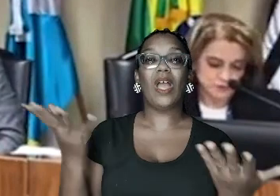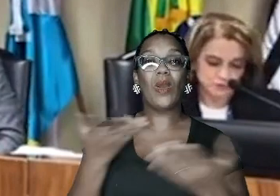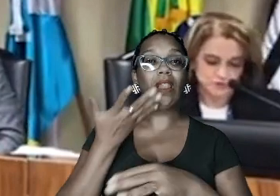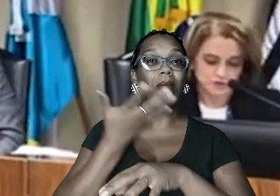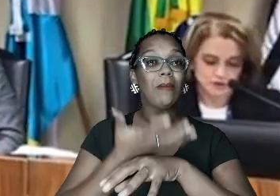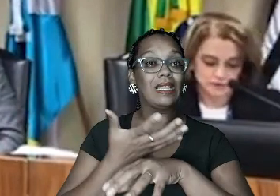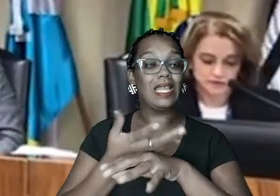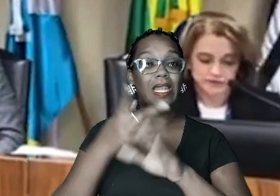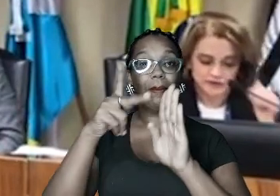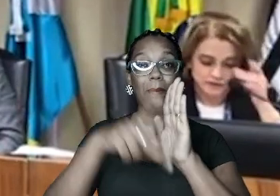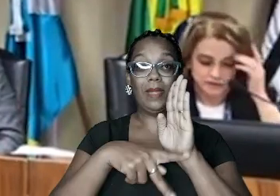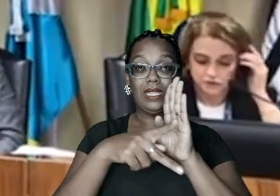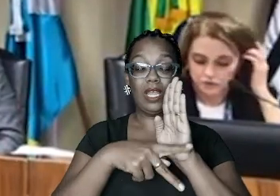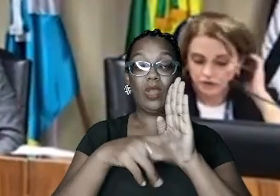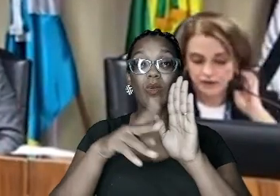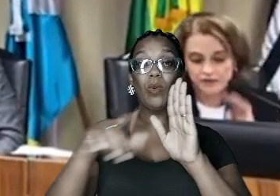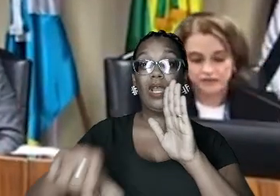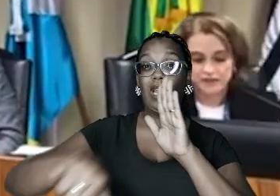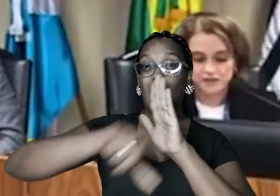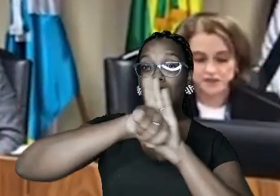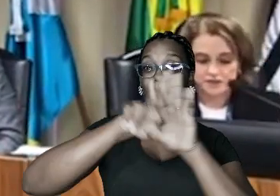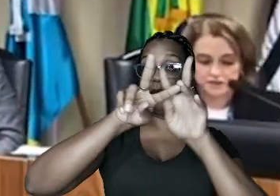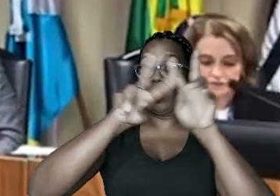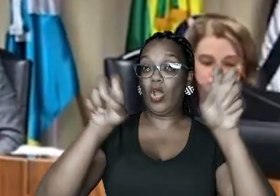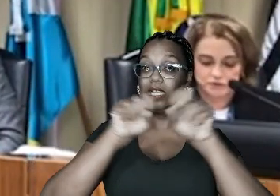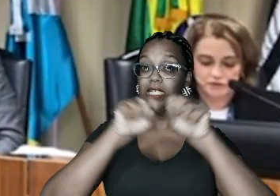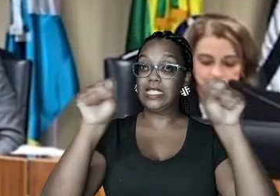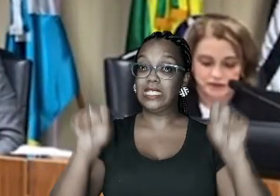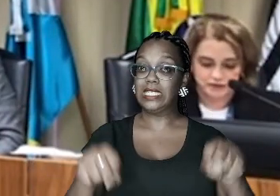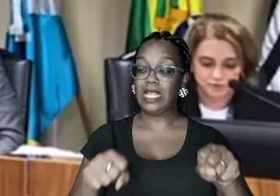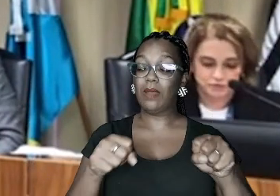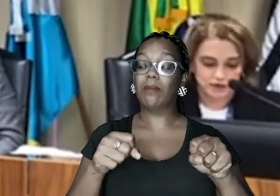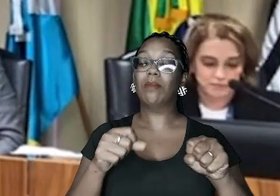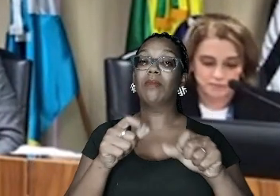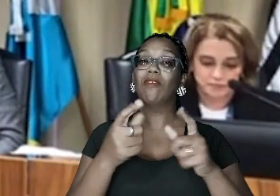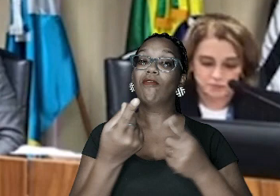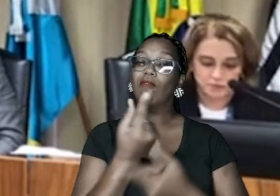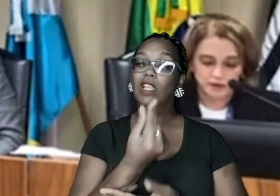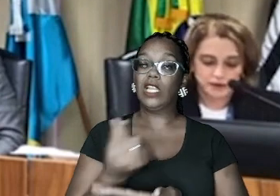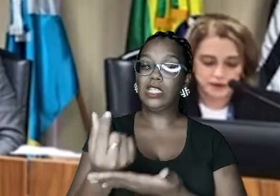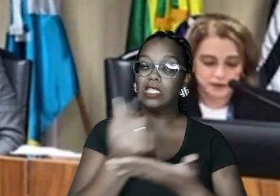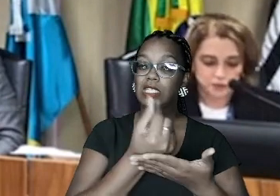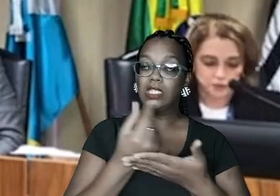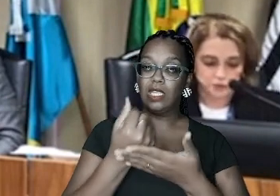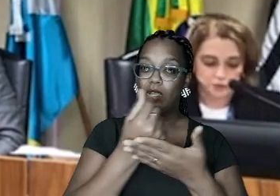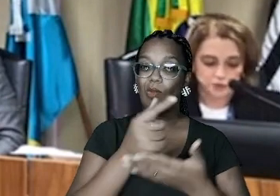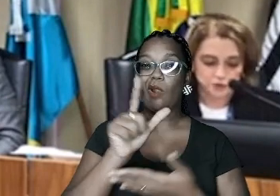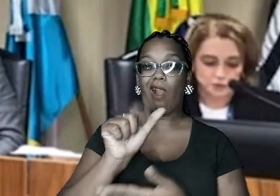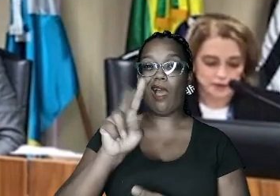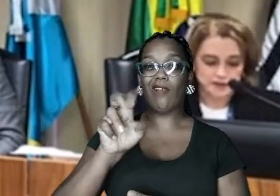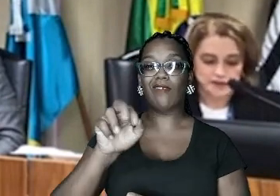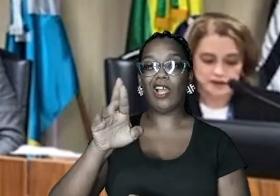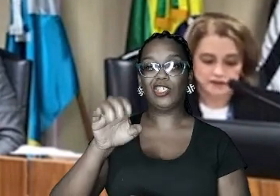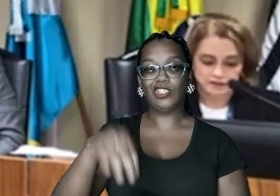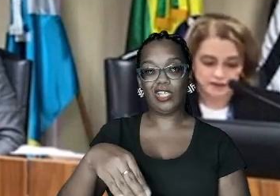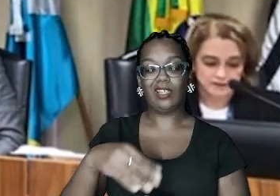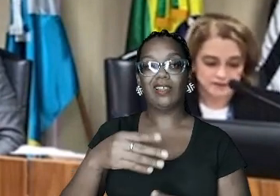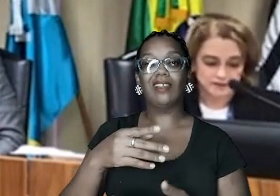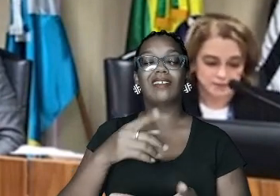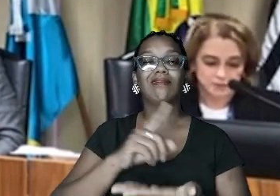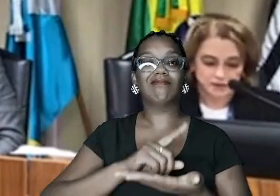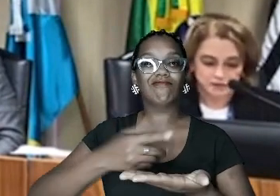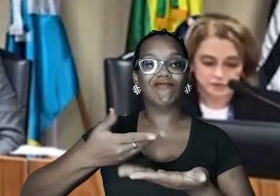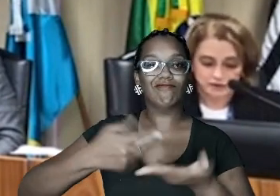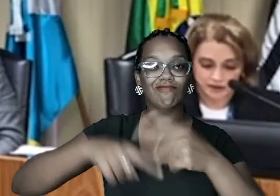aos crimes contra o sistema financeiro nacional e lavagem de ativos ilícitos é membro do grupo de combate a